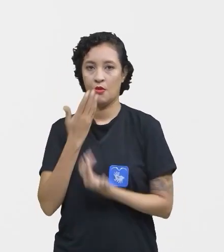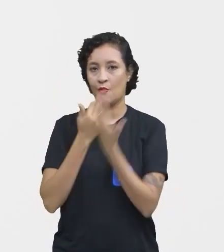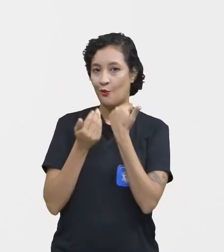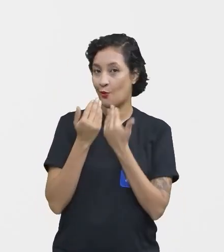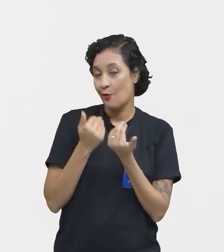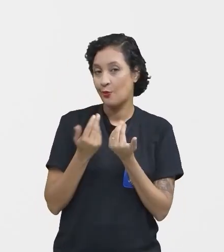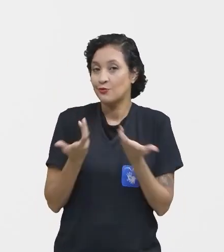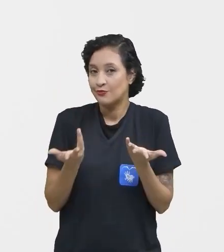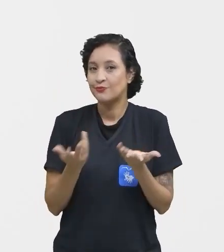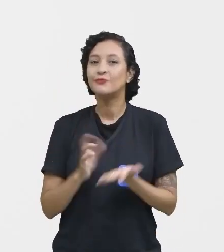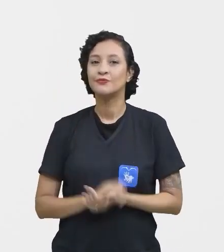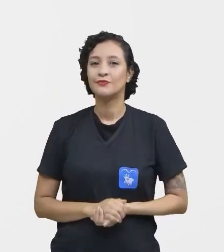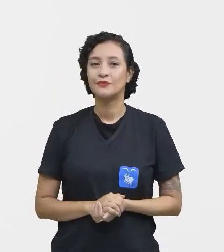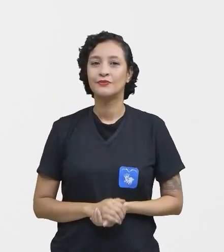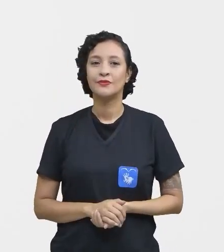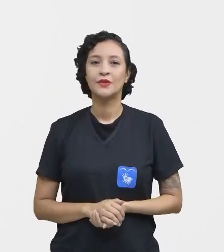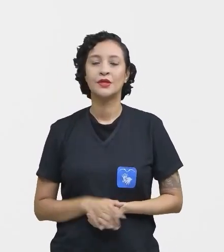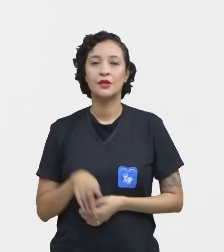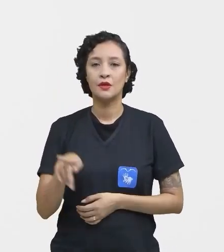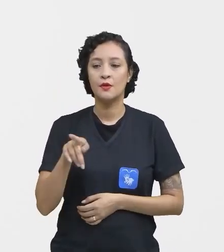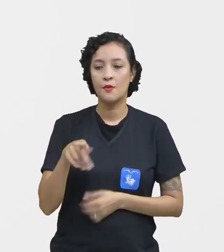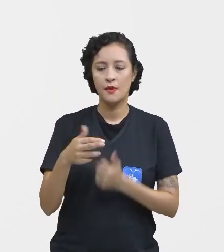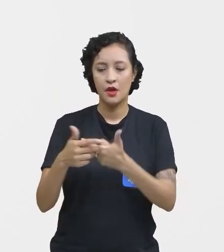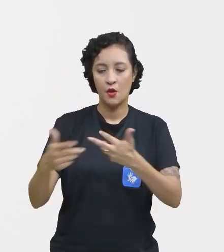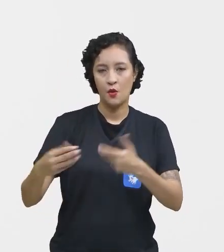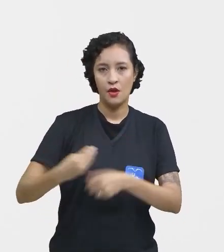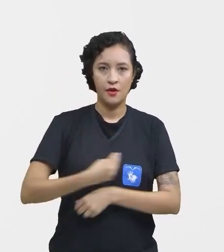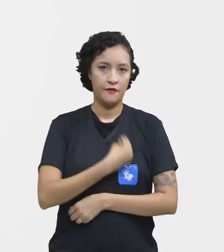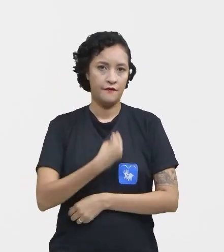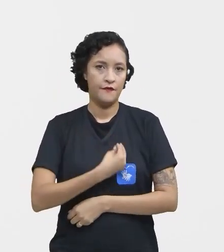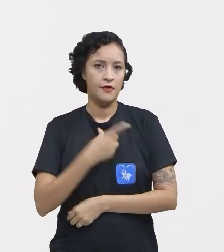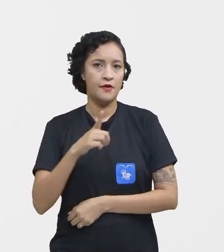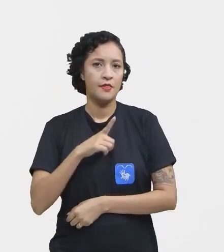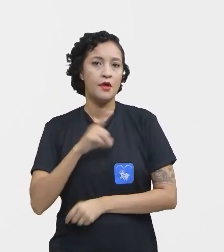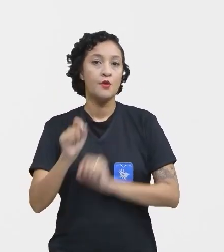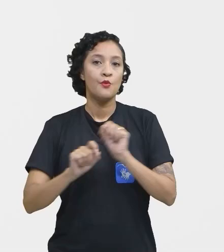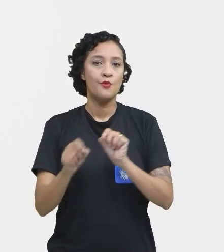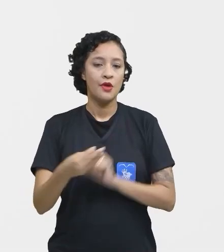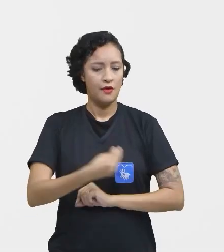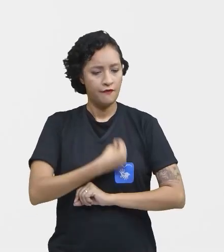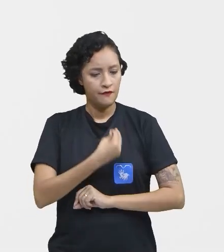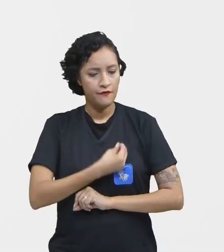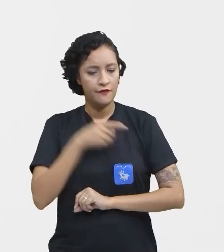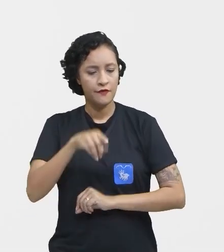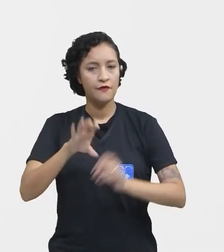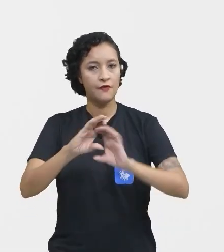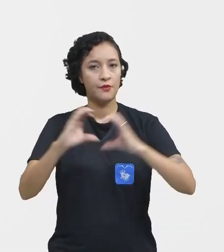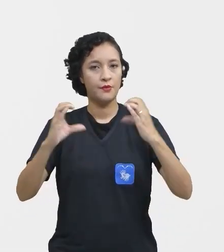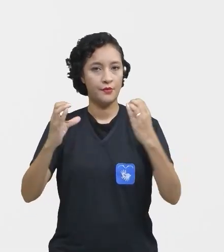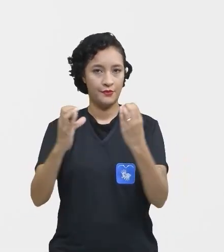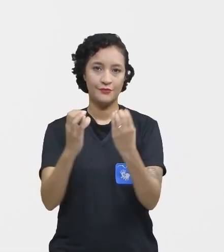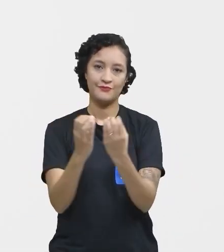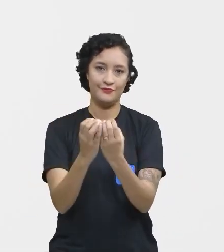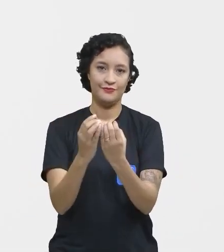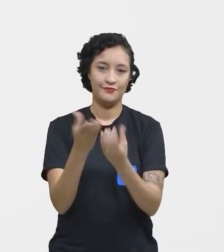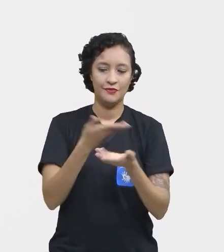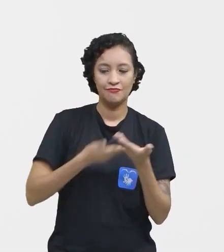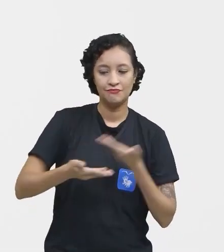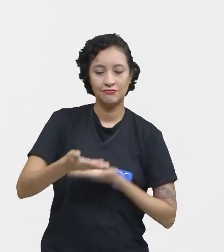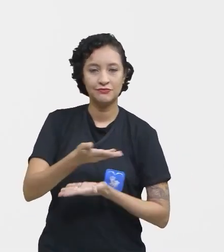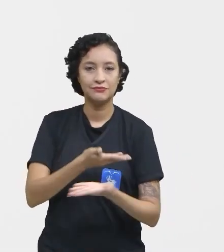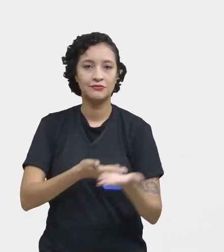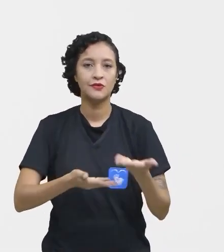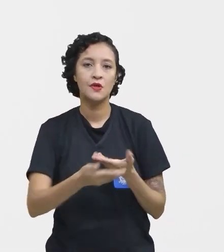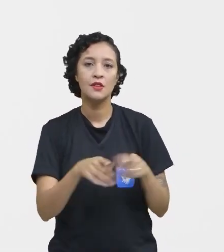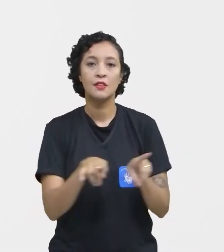Então, os organismos vivos ocupam uma área, vivem em comunidades, interagem entre si e com o